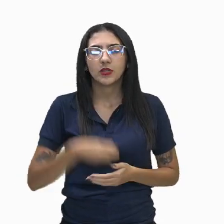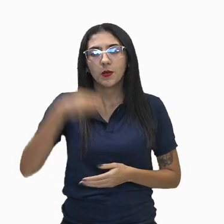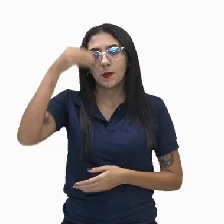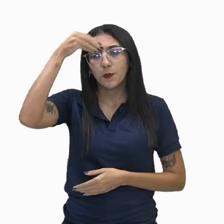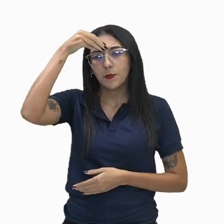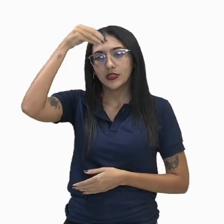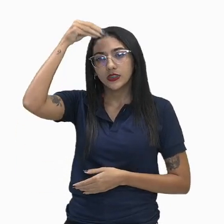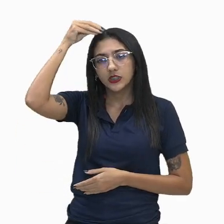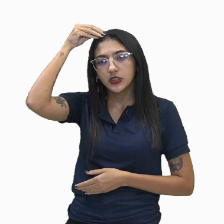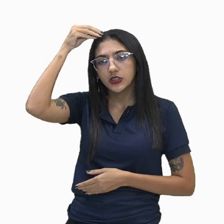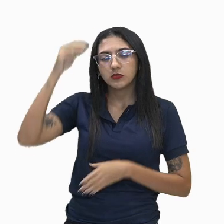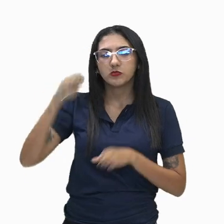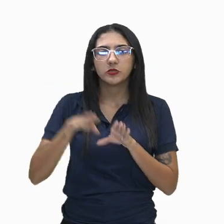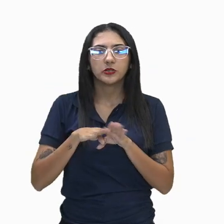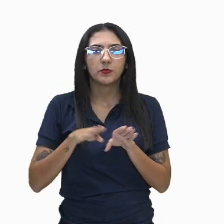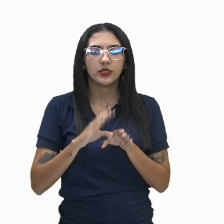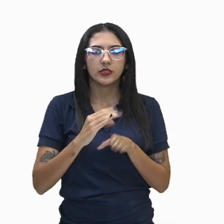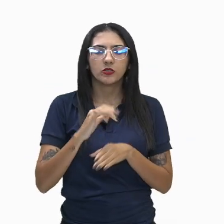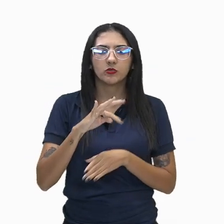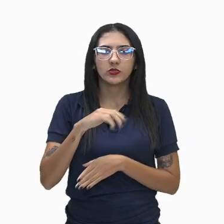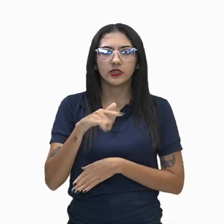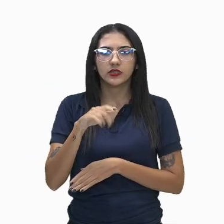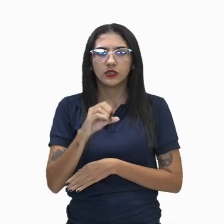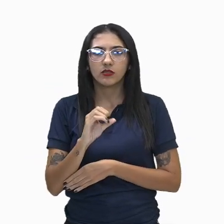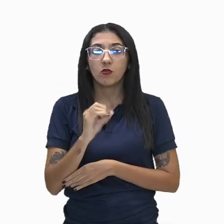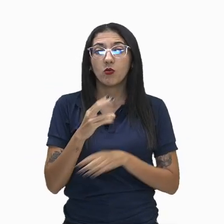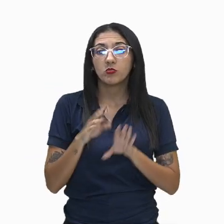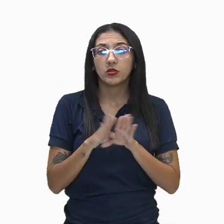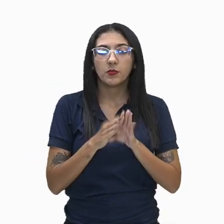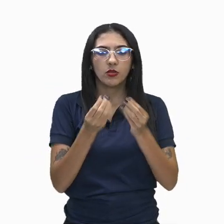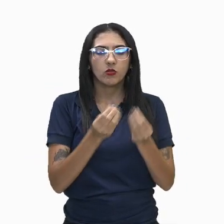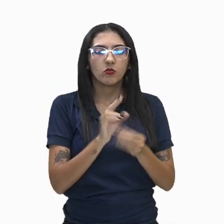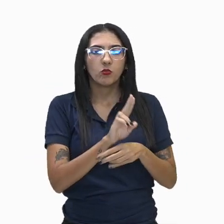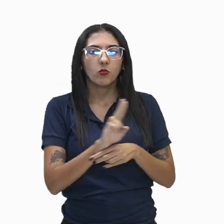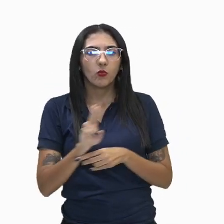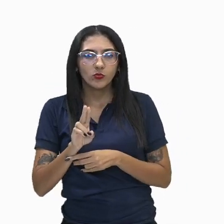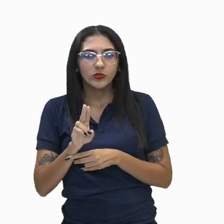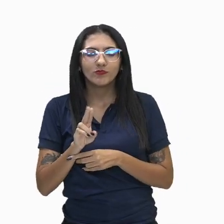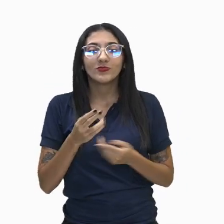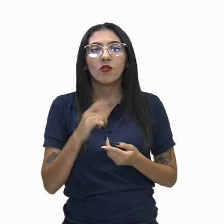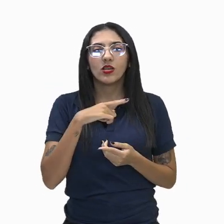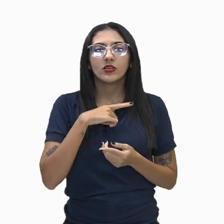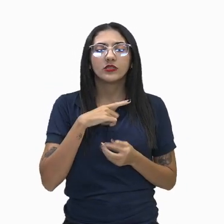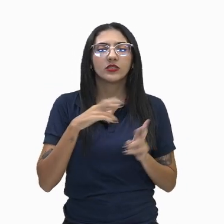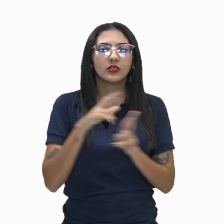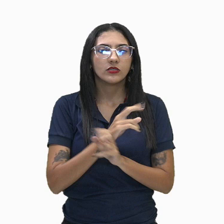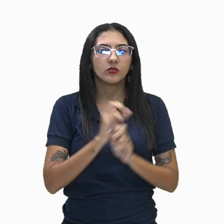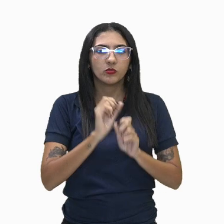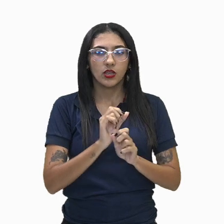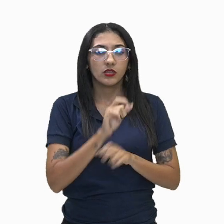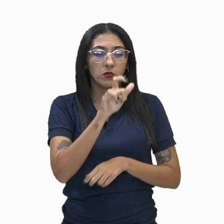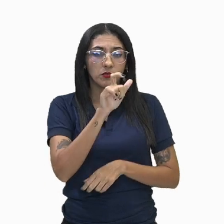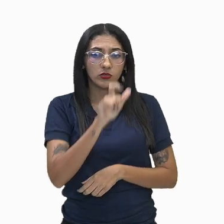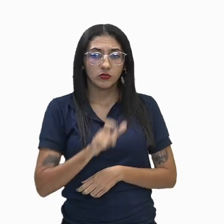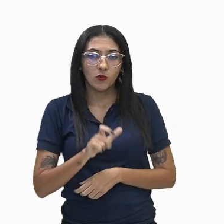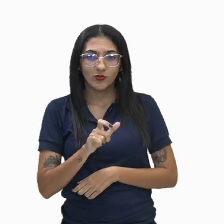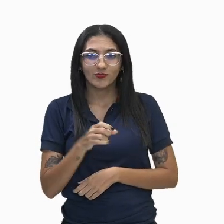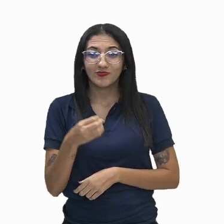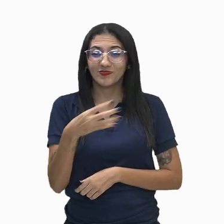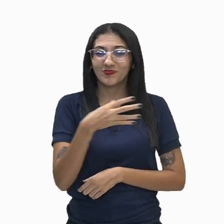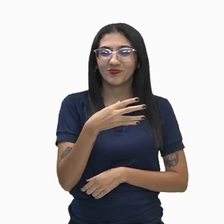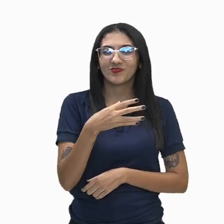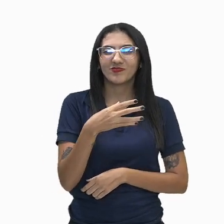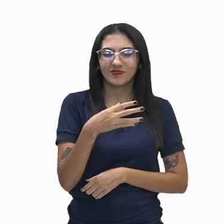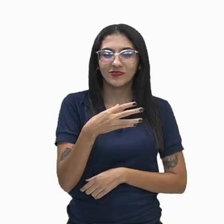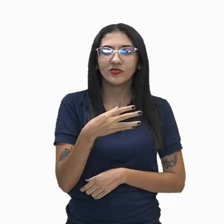as circuncisões ou nominações. Elas simbolizam a integração de um novo ser